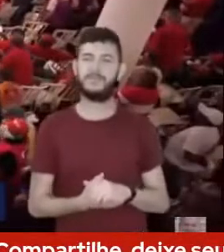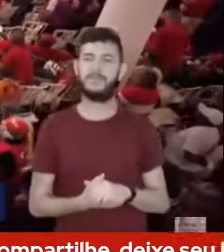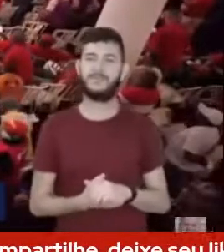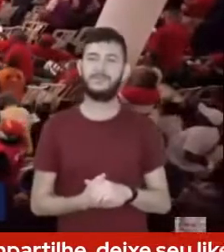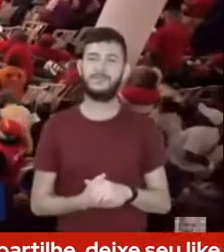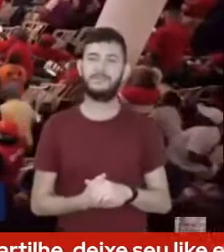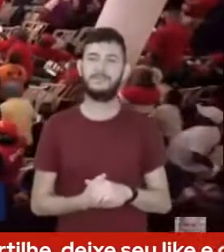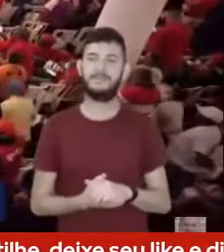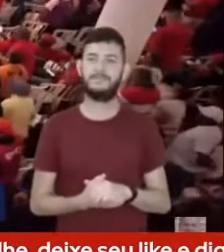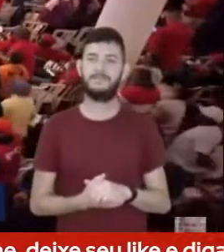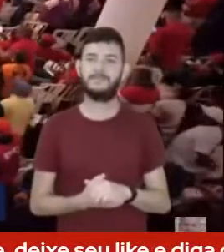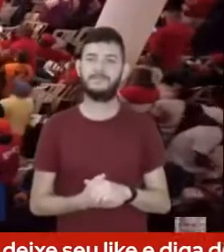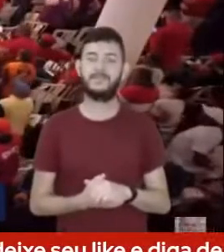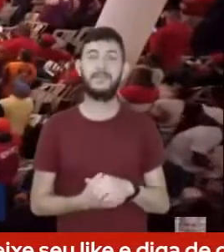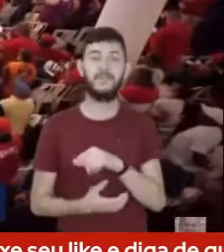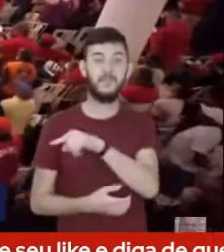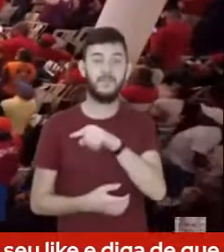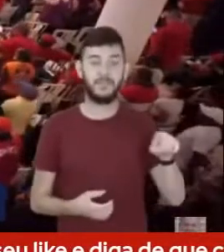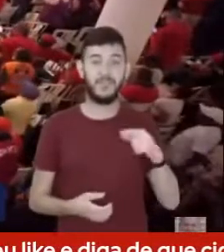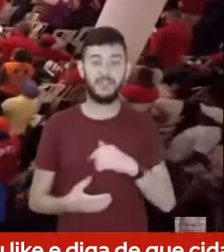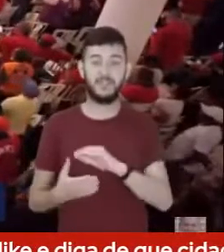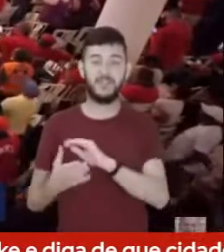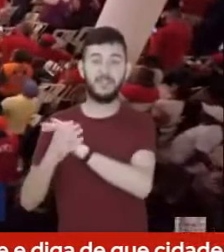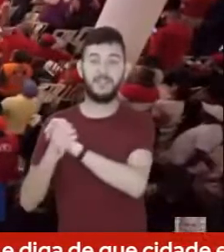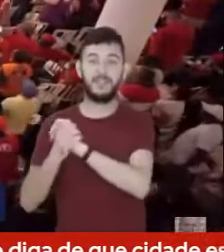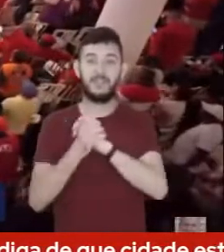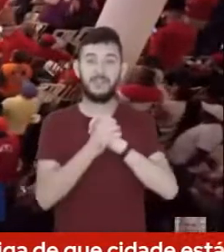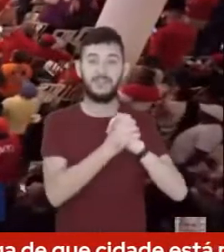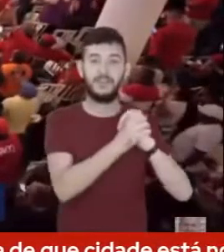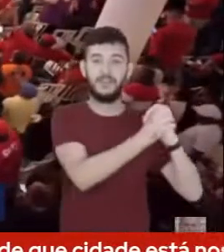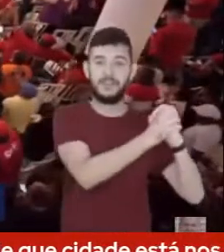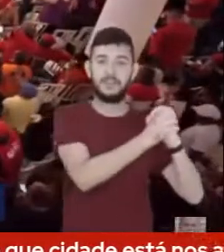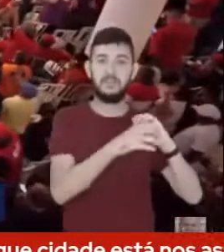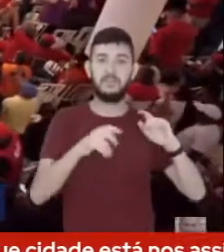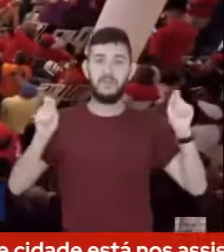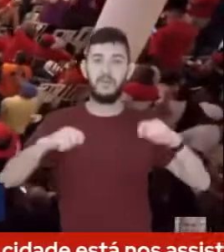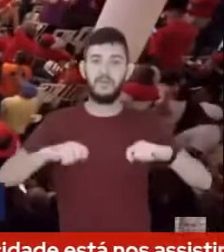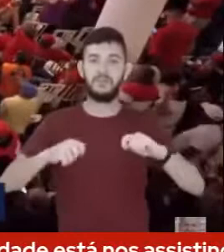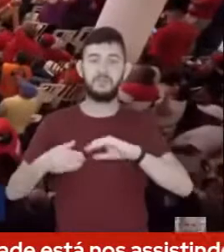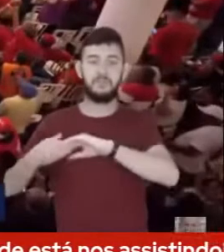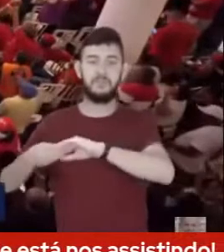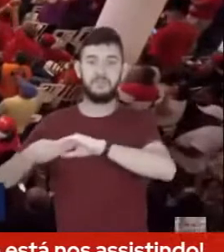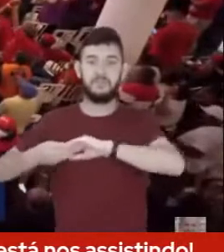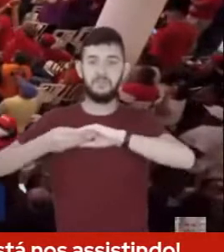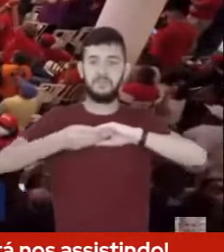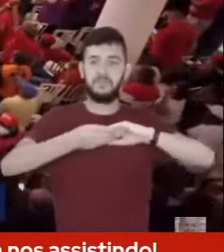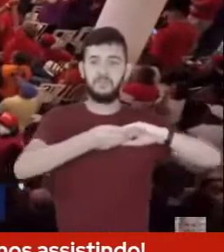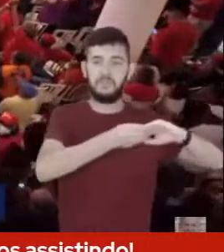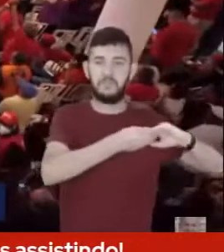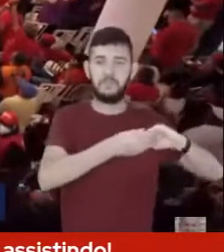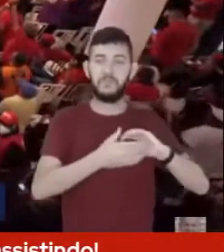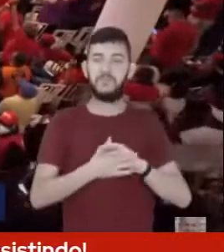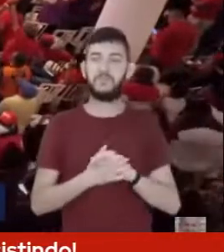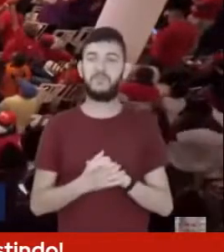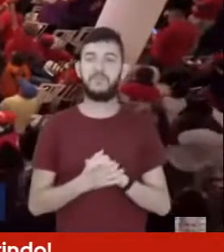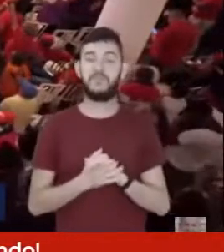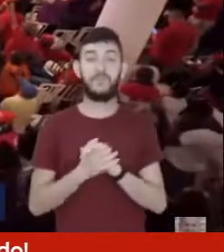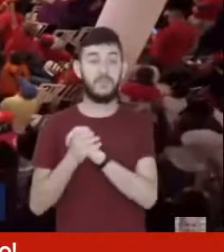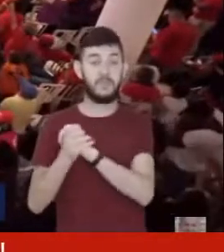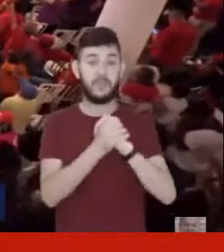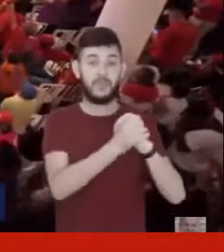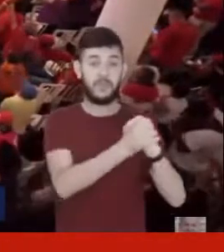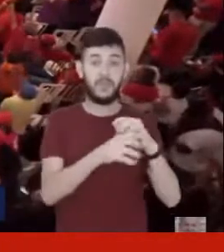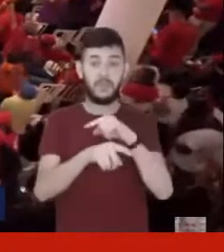Mão na mão de cada um. Pega na mão. Mão. Os companheiros e companheiras